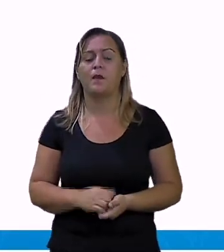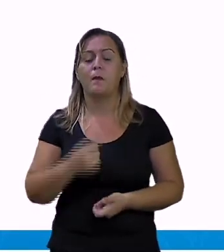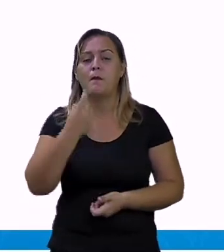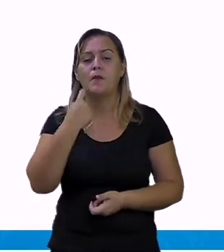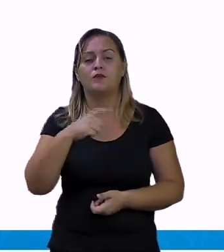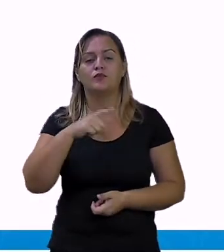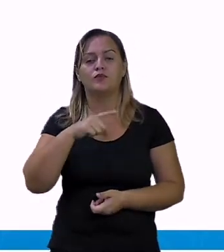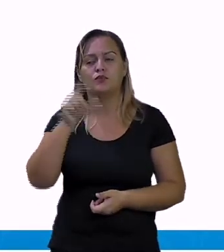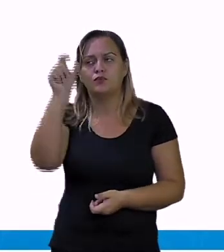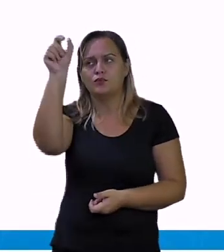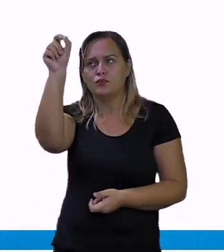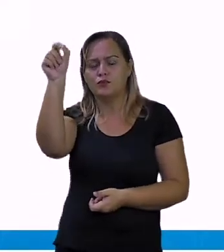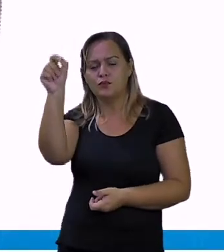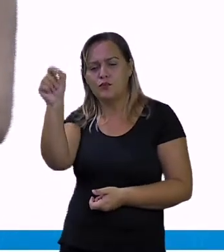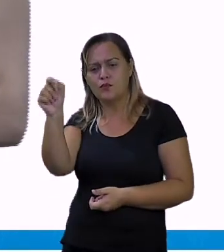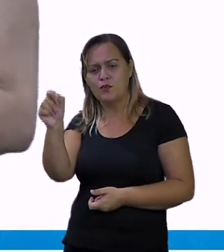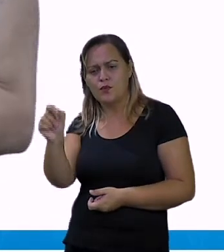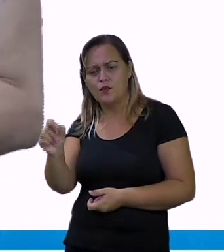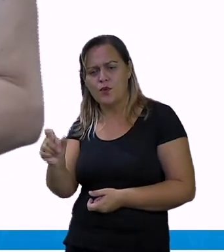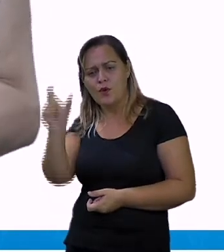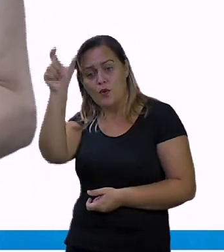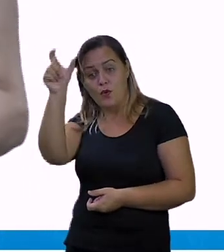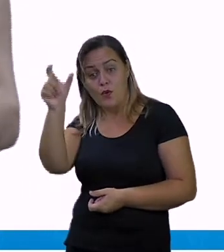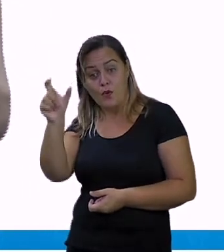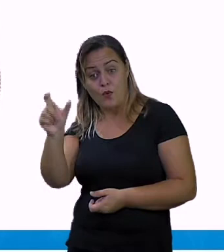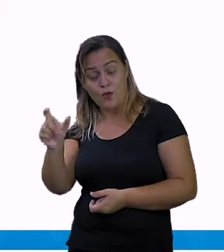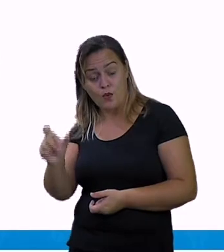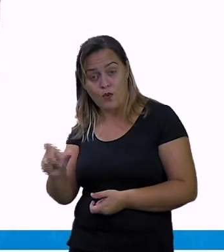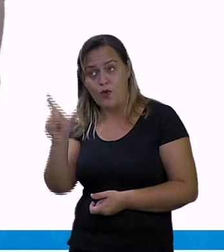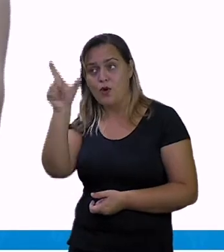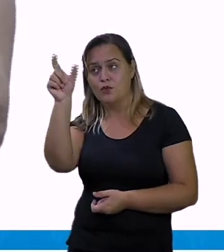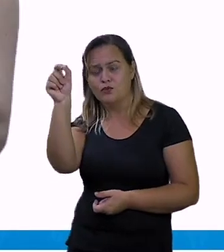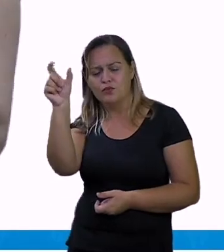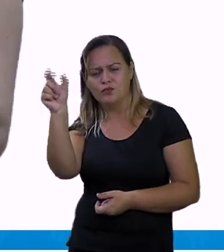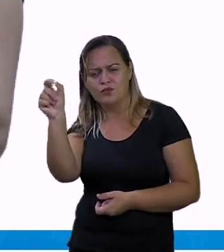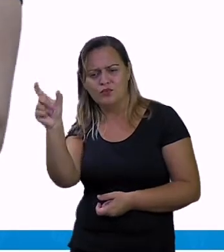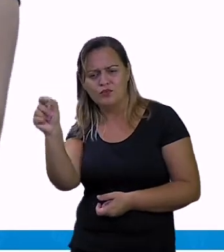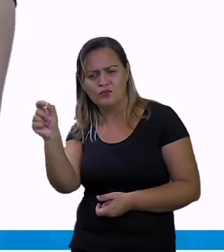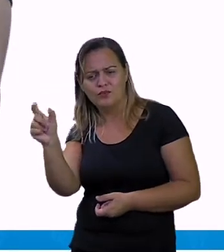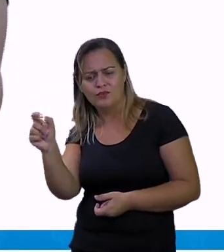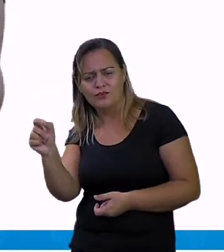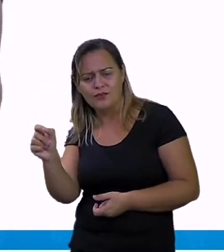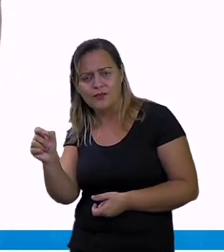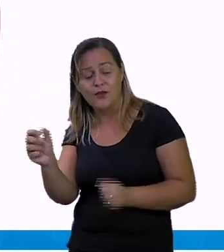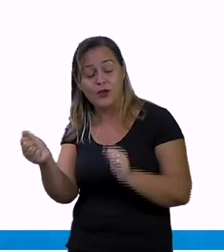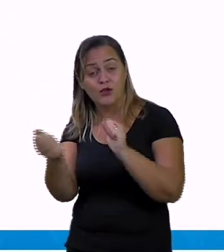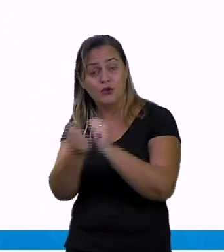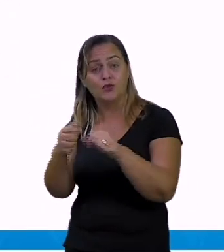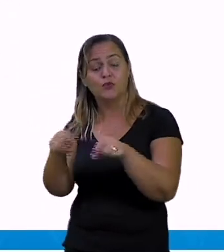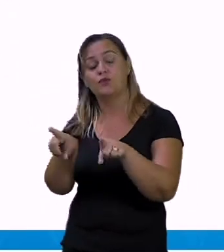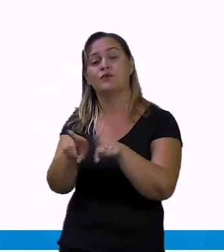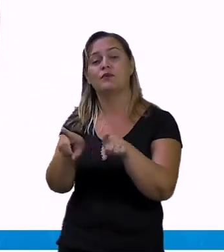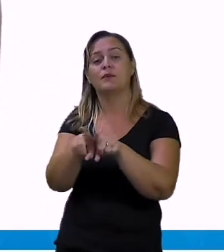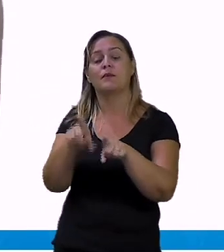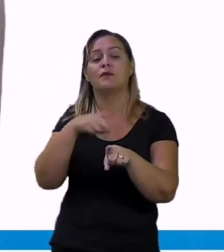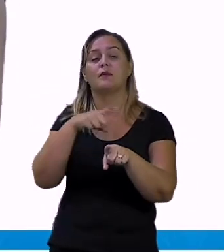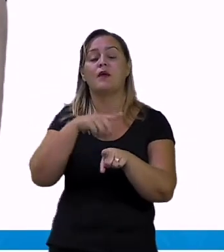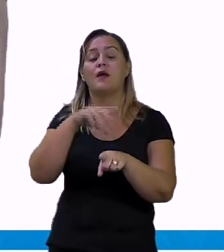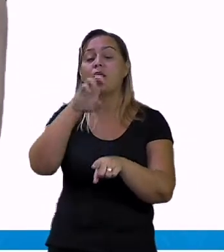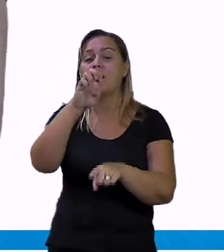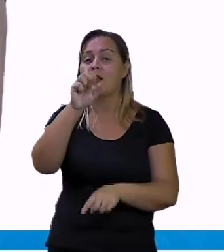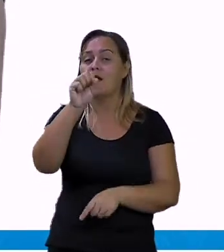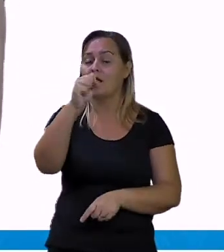peixe bem estruturado, vai fazer todo esse retiro de oxigênio através